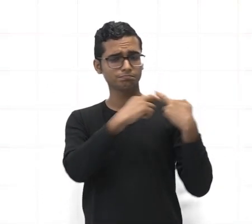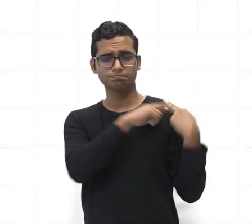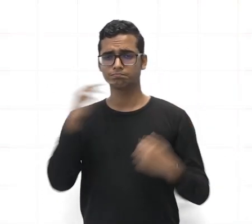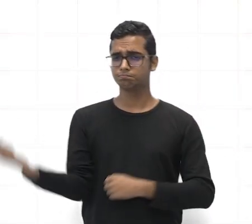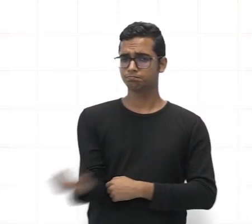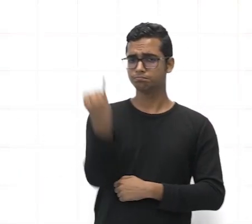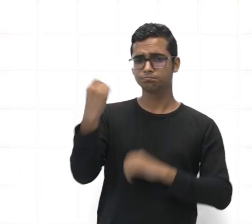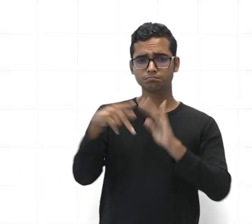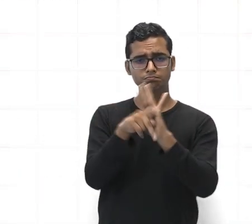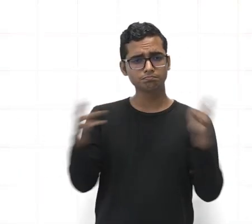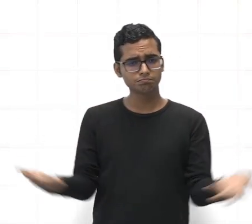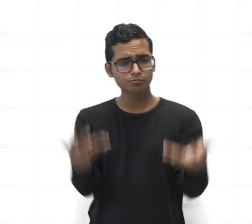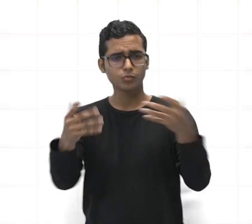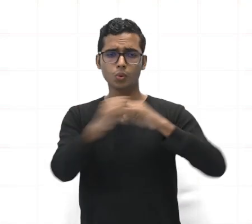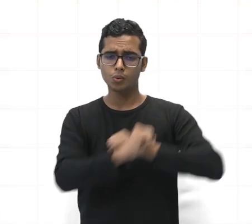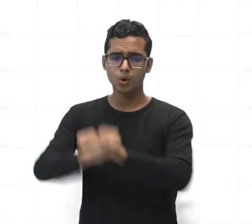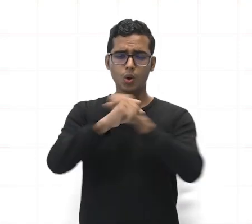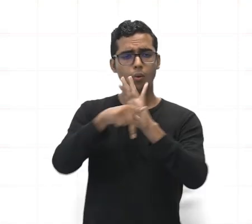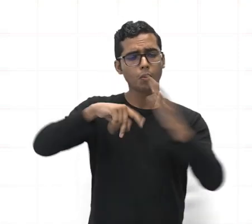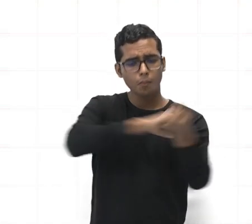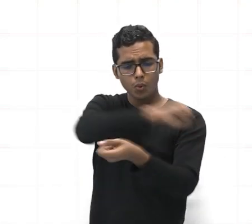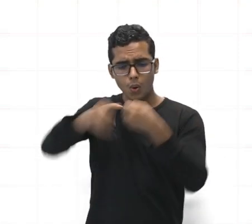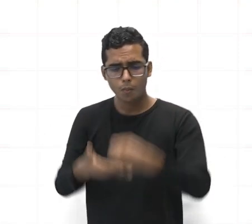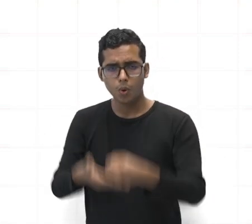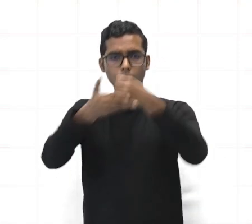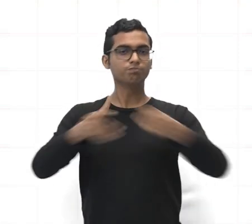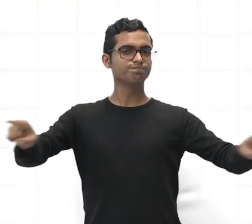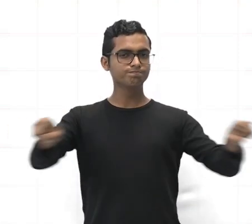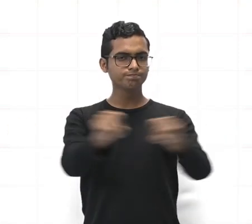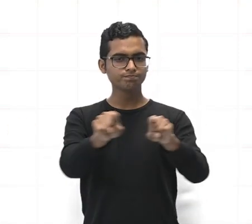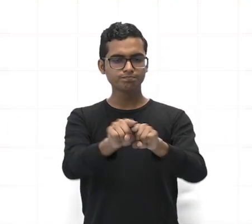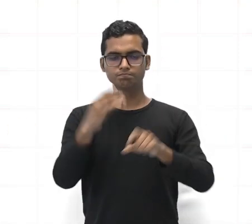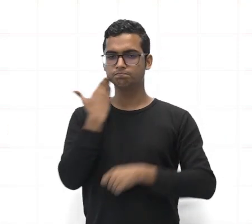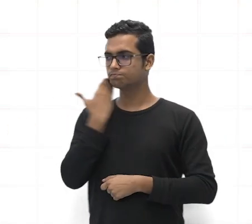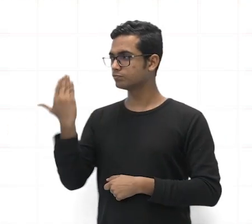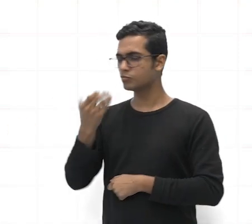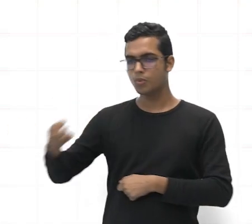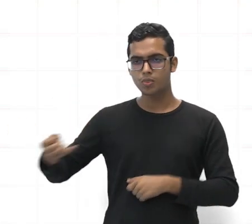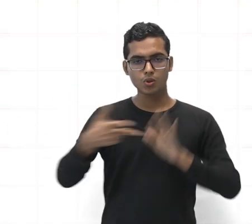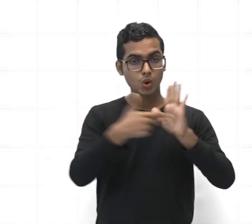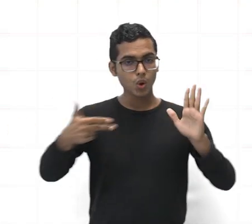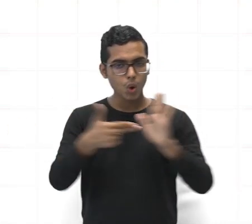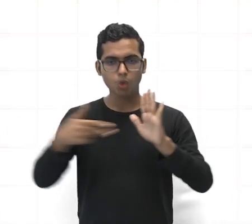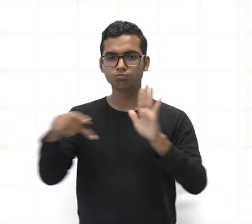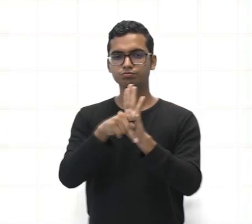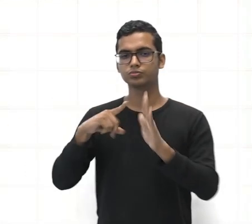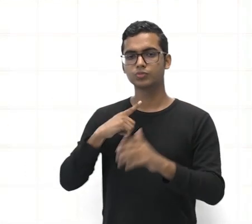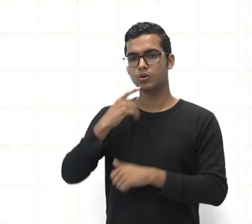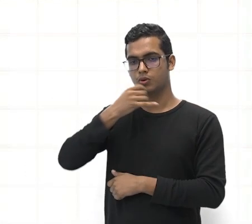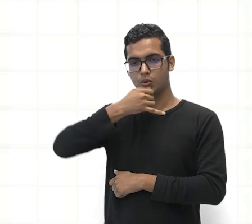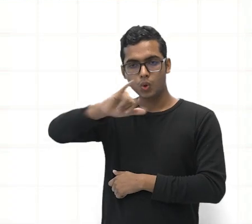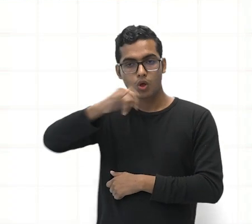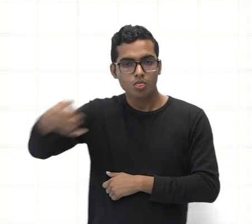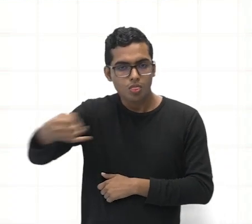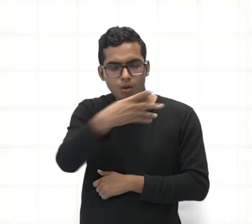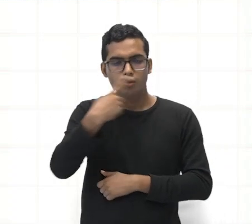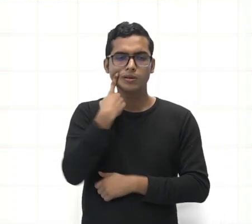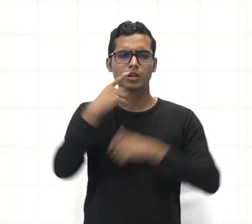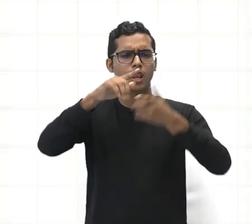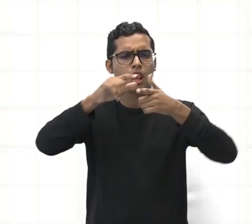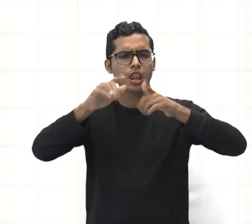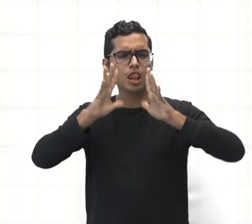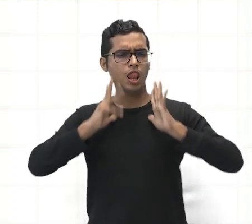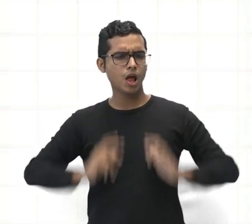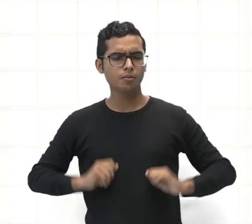papel na promoção da sustentabilidade. Elas podem ser as inovações como energias renováveis, através da